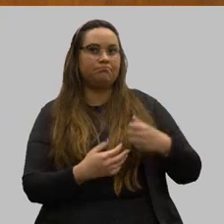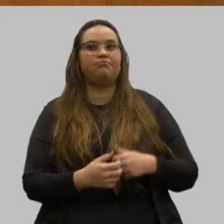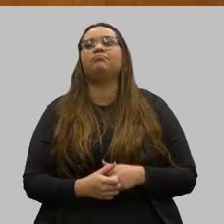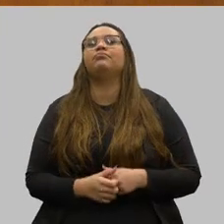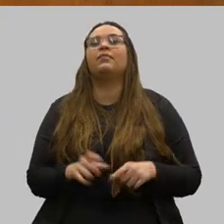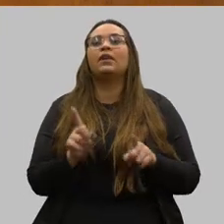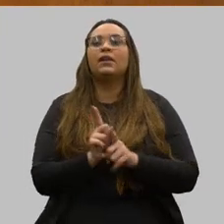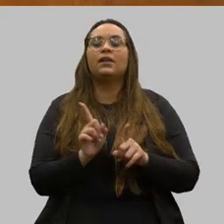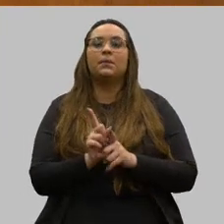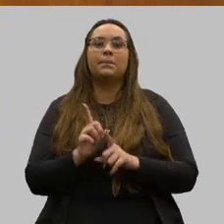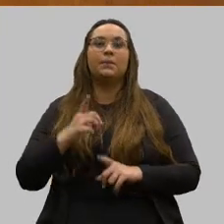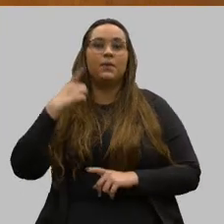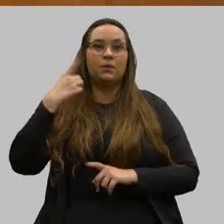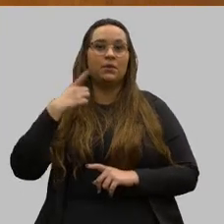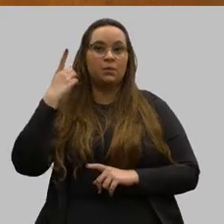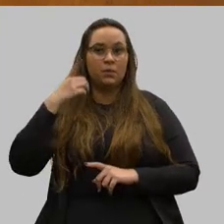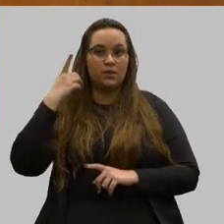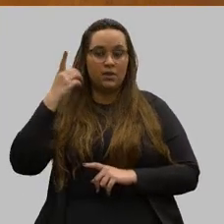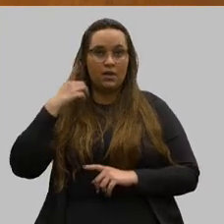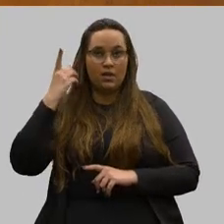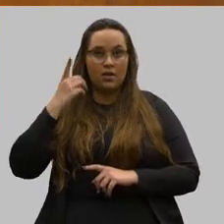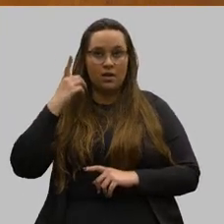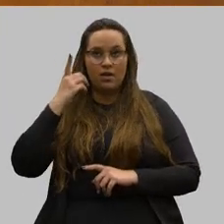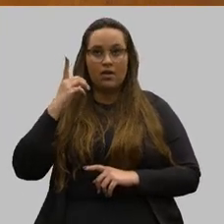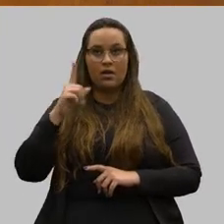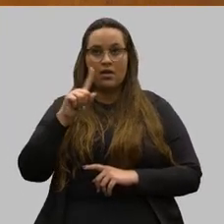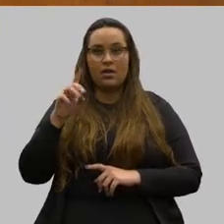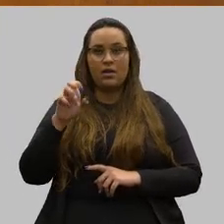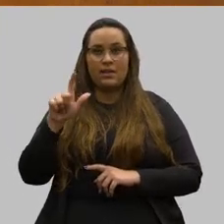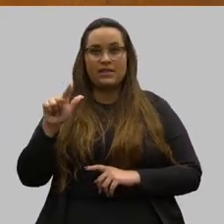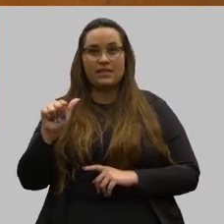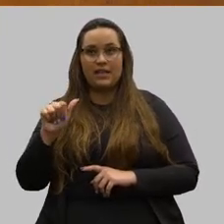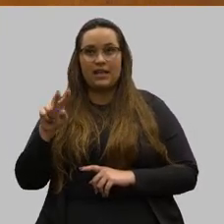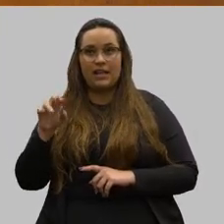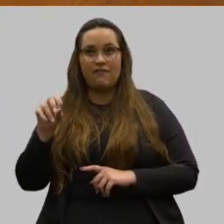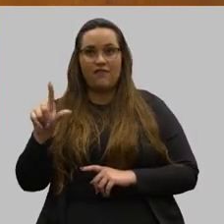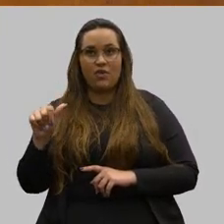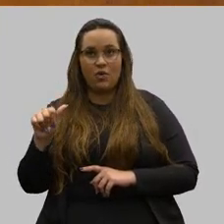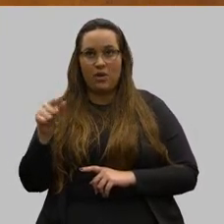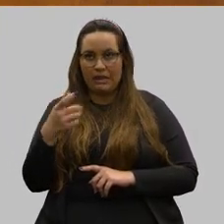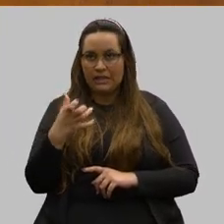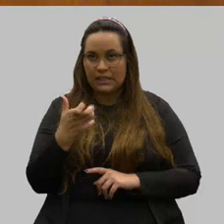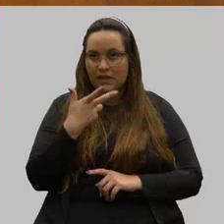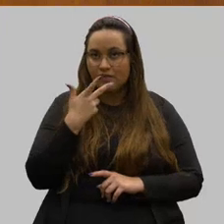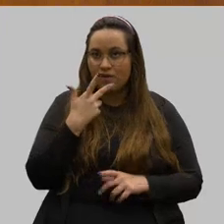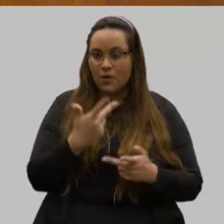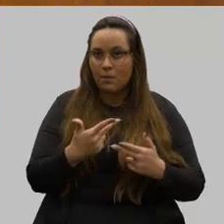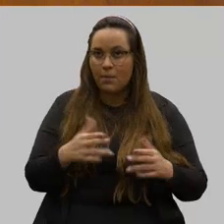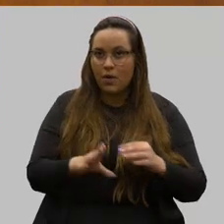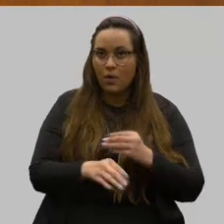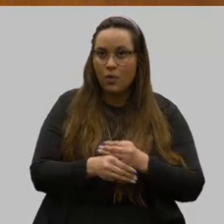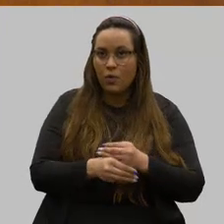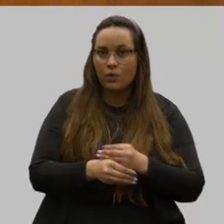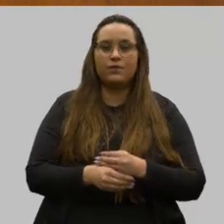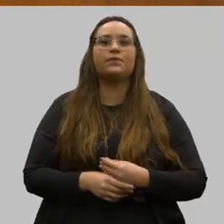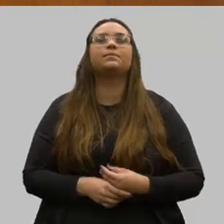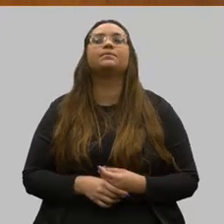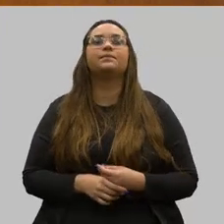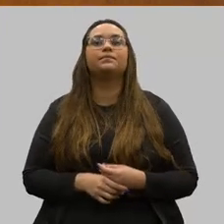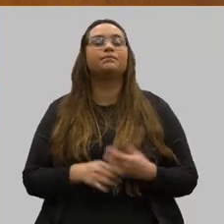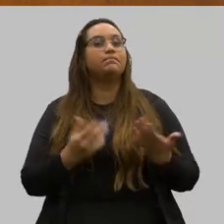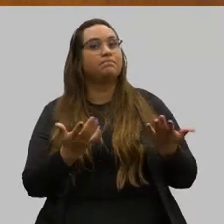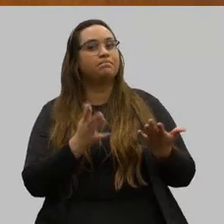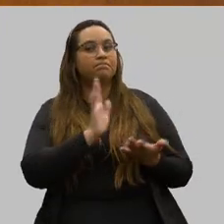o deputado zela viola se deseja fazer alguma consideração senhor presidente Deputado